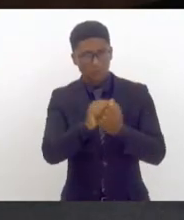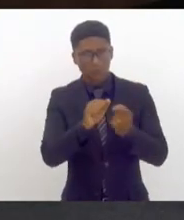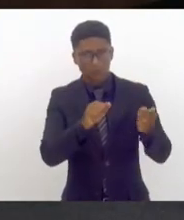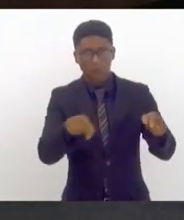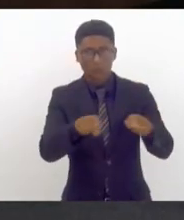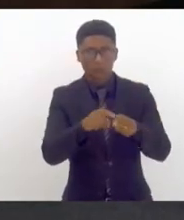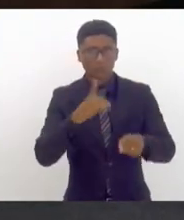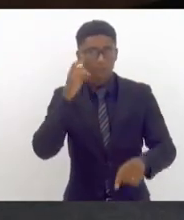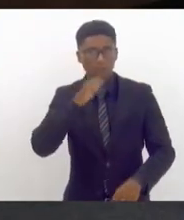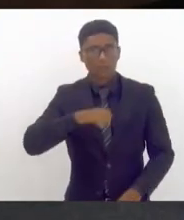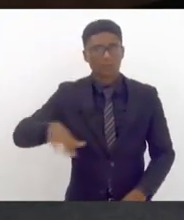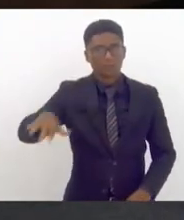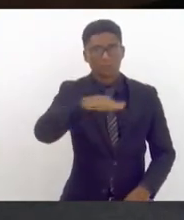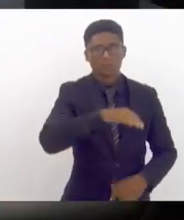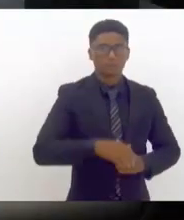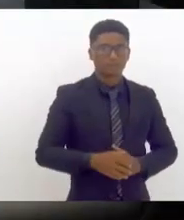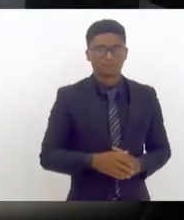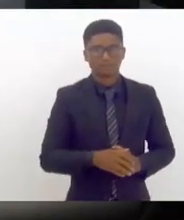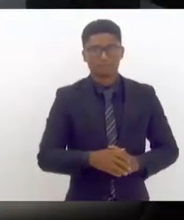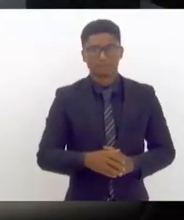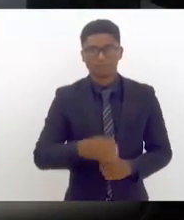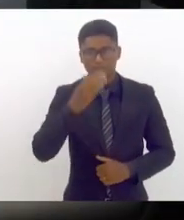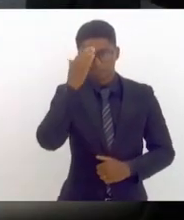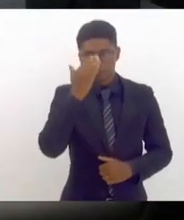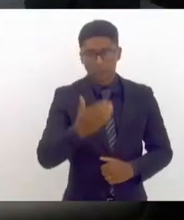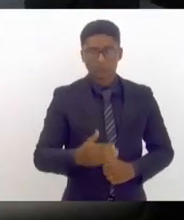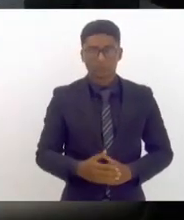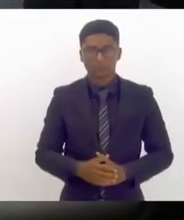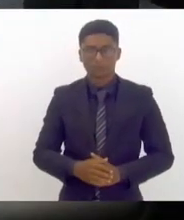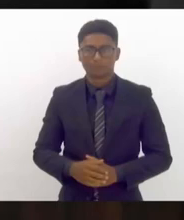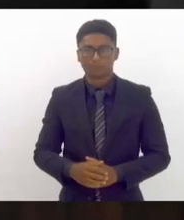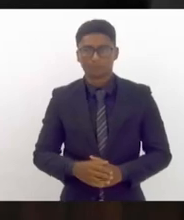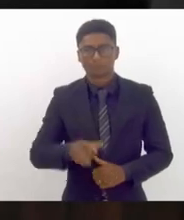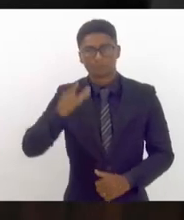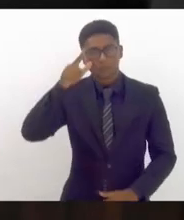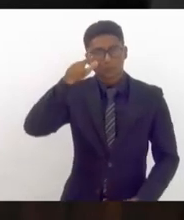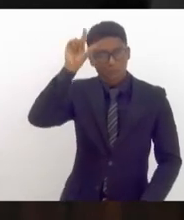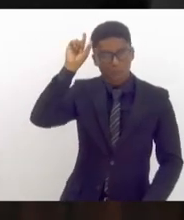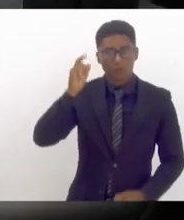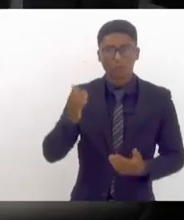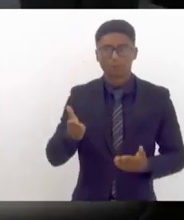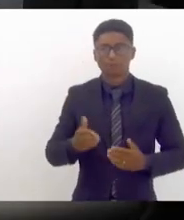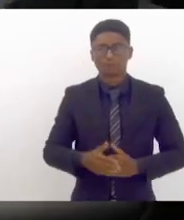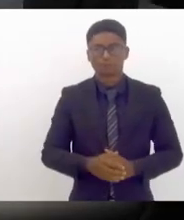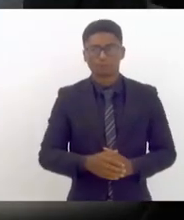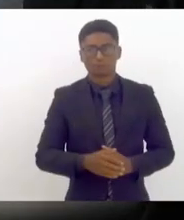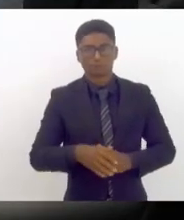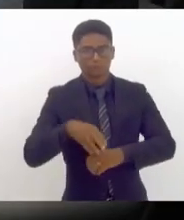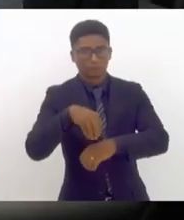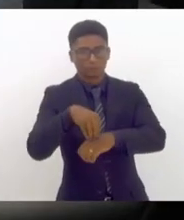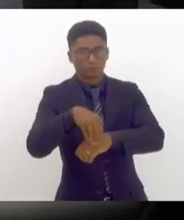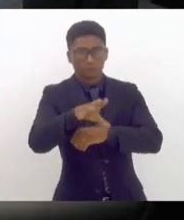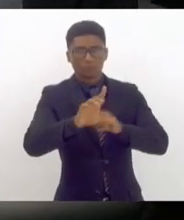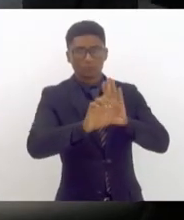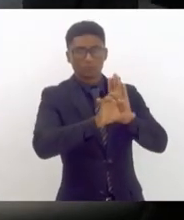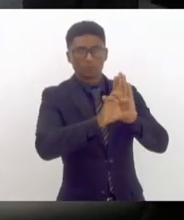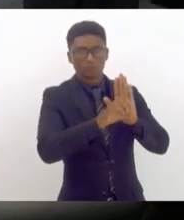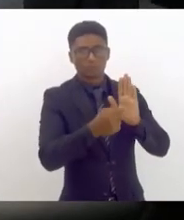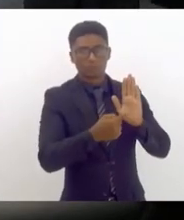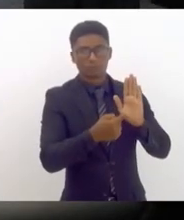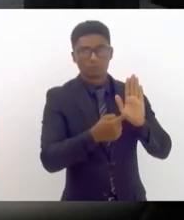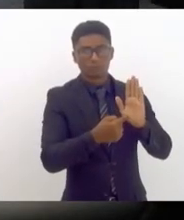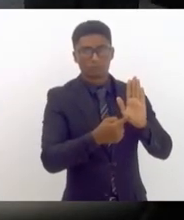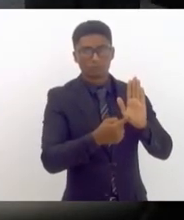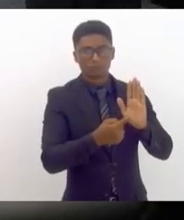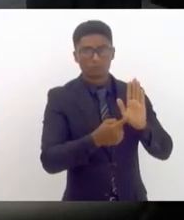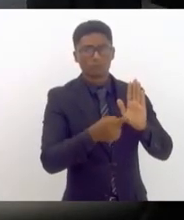todos os deputados dessa casa. Obrigado. Deputado Luiz Paulo. A indicação legislativa, senhora presidente, foi